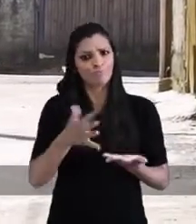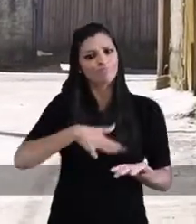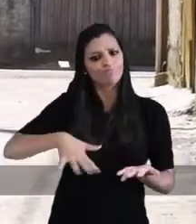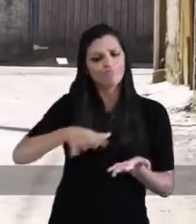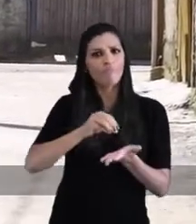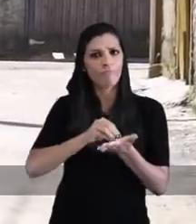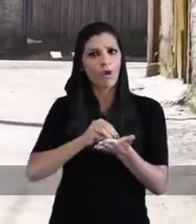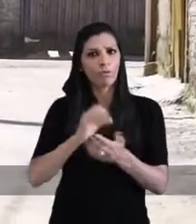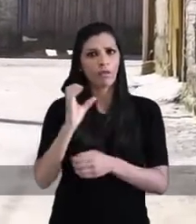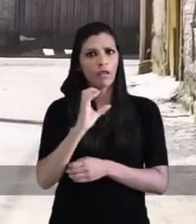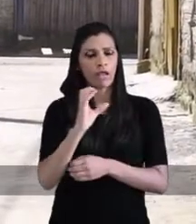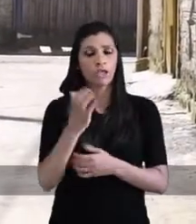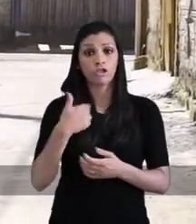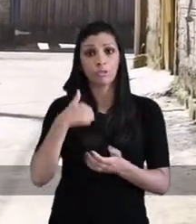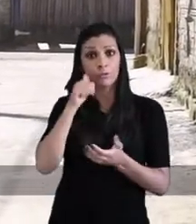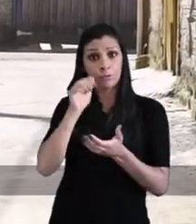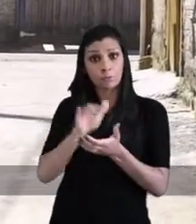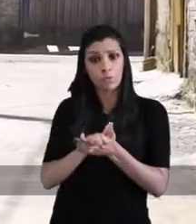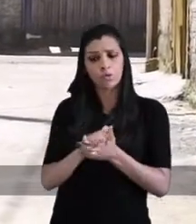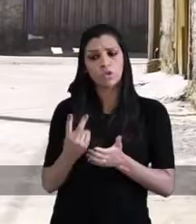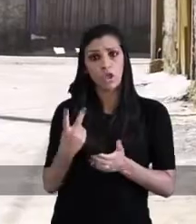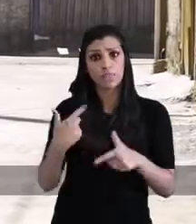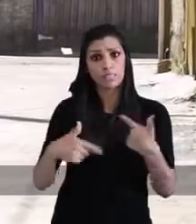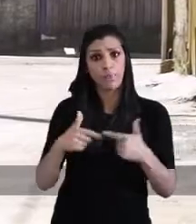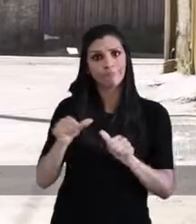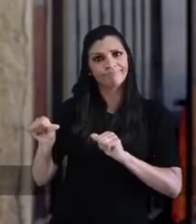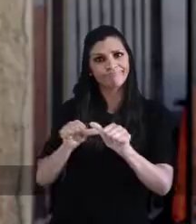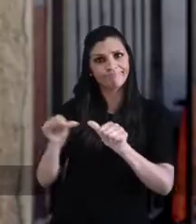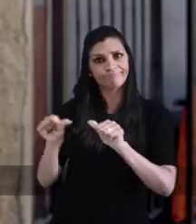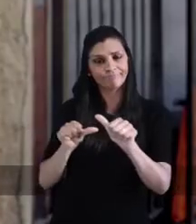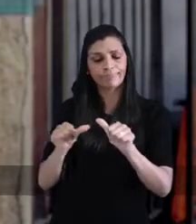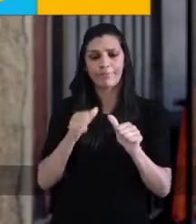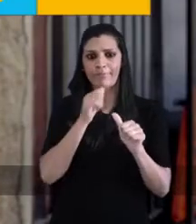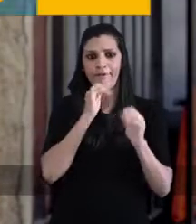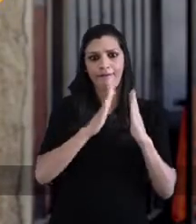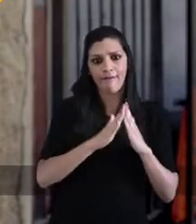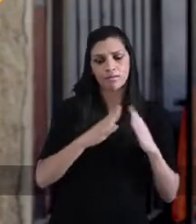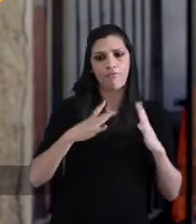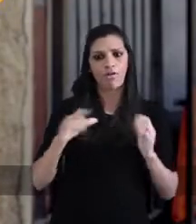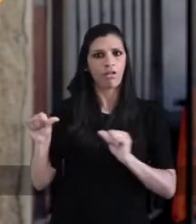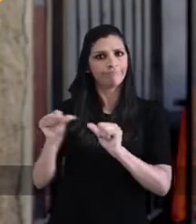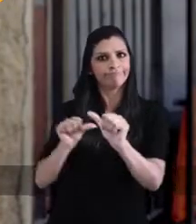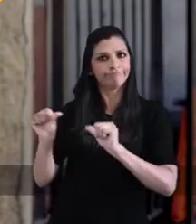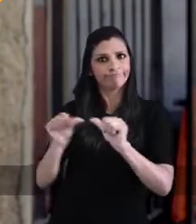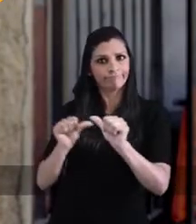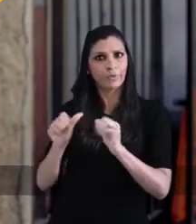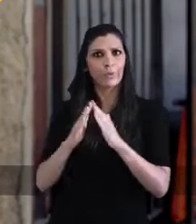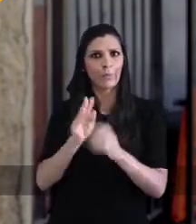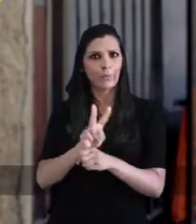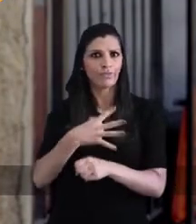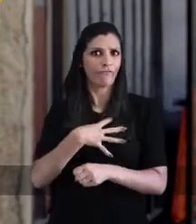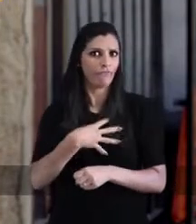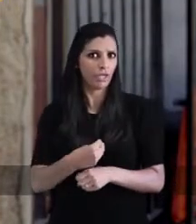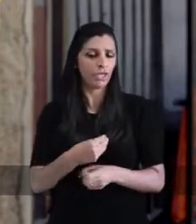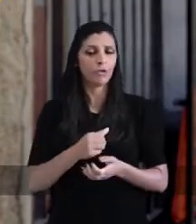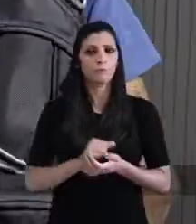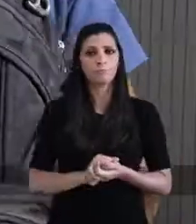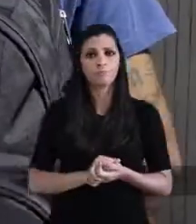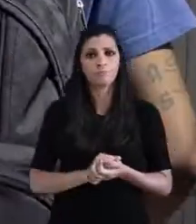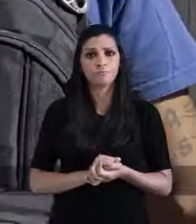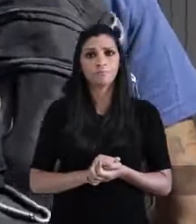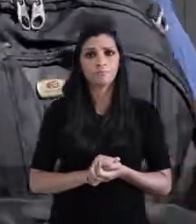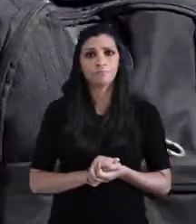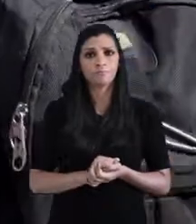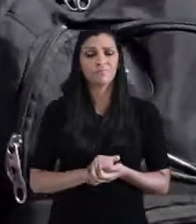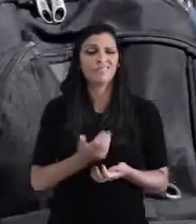sou morador da Cruzeiro. Aqui falta creche. Eu e minha esposa, nós trabalhamos em dias alternados. Quando eu estou em casa de folga, eu cuido